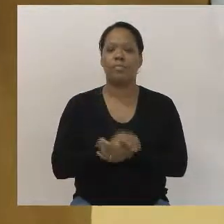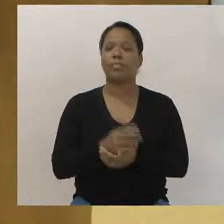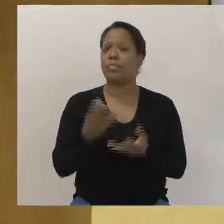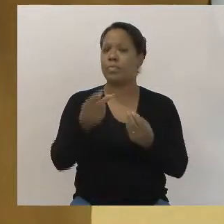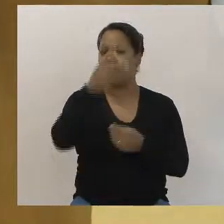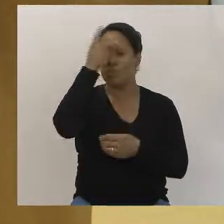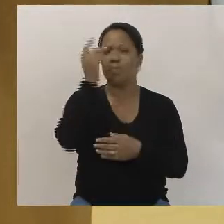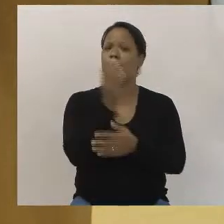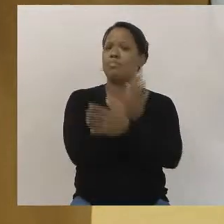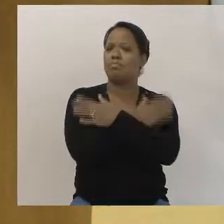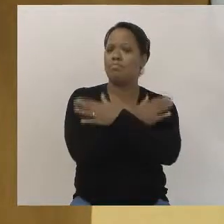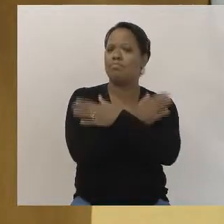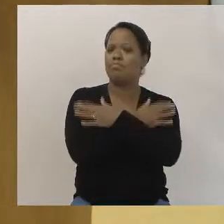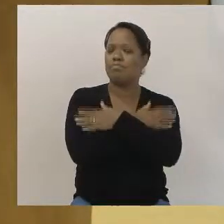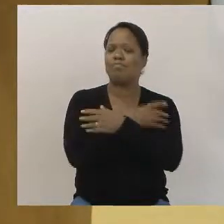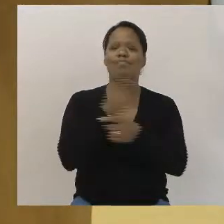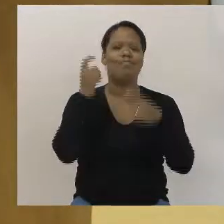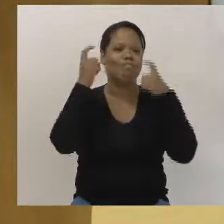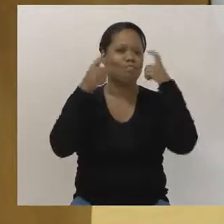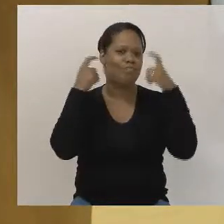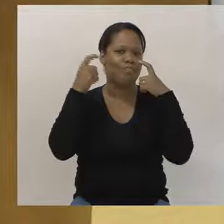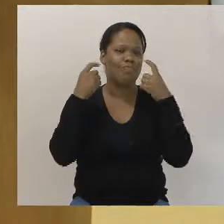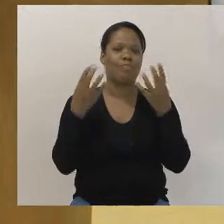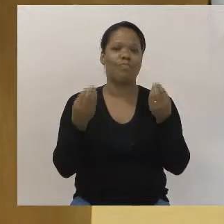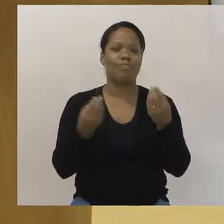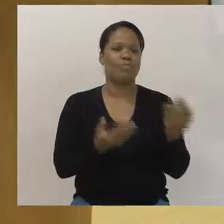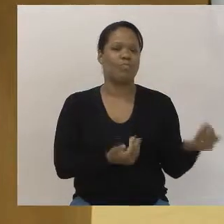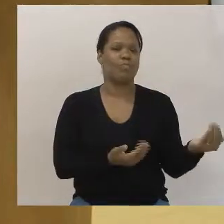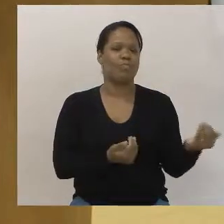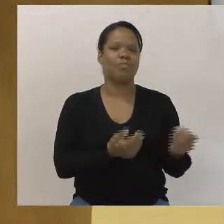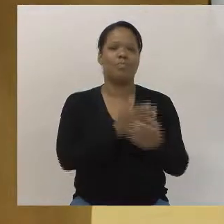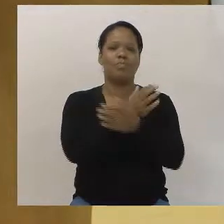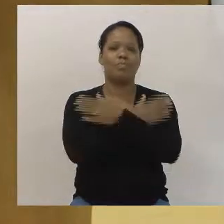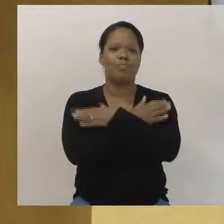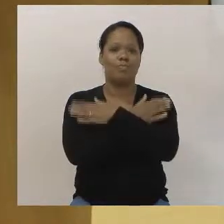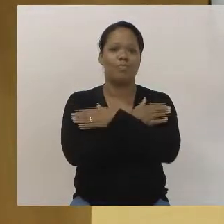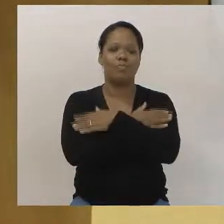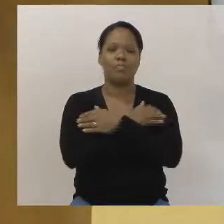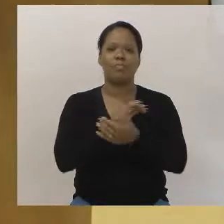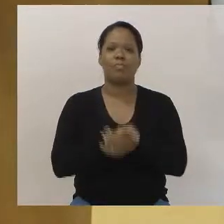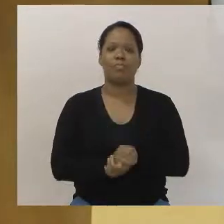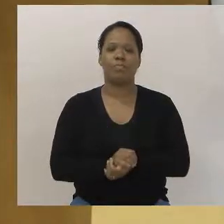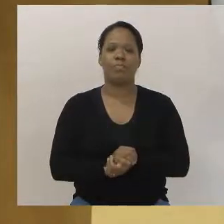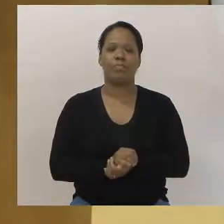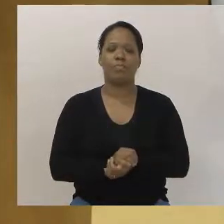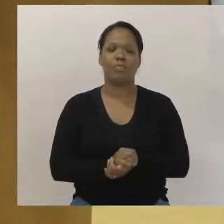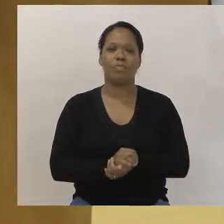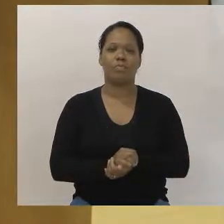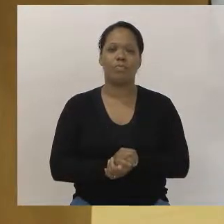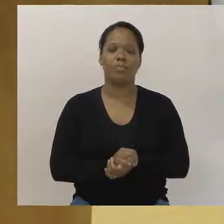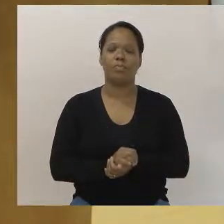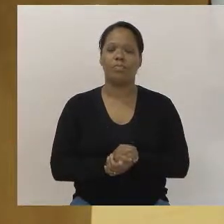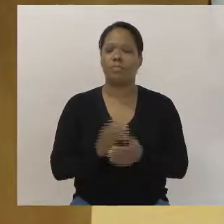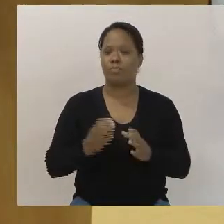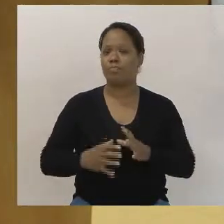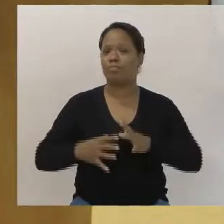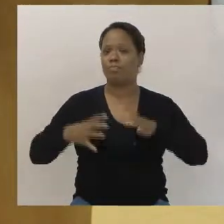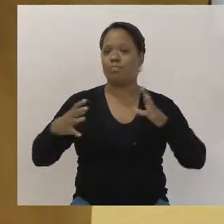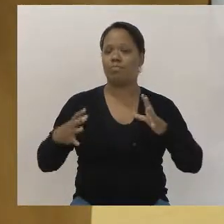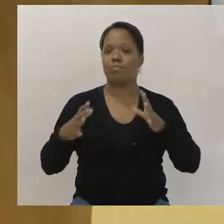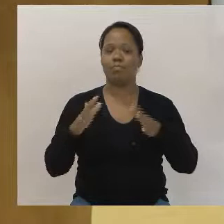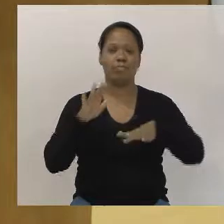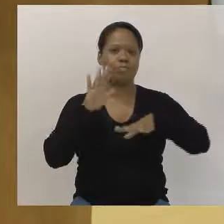desempregado eu me preocupo muito com a questão da juventude não sobrou de nação promete ampliar essa